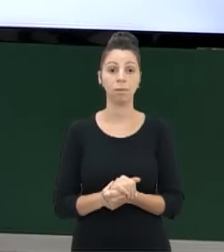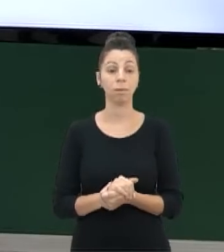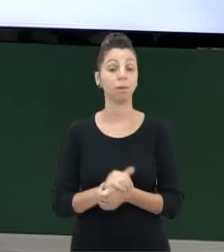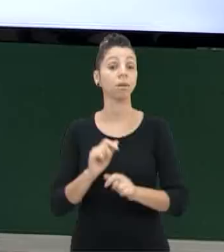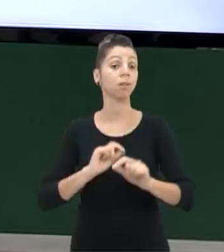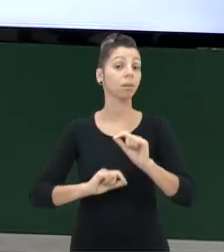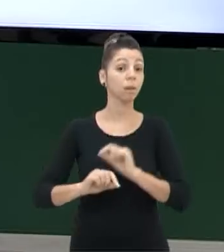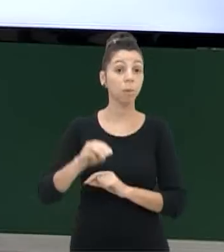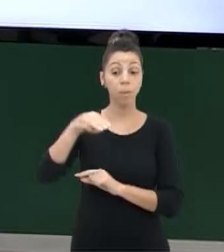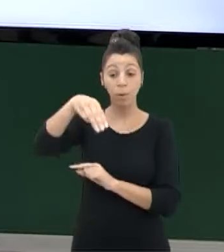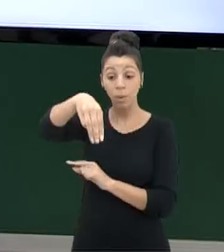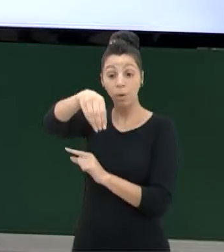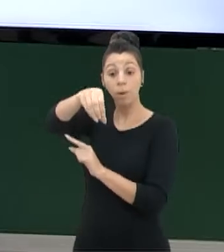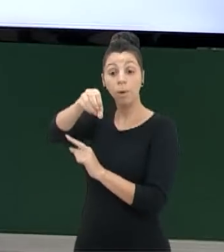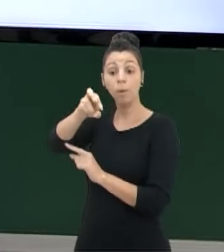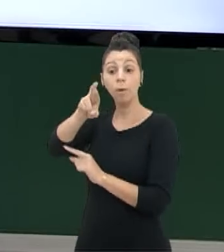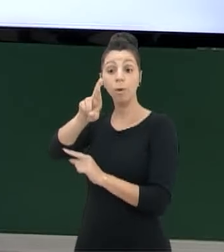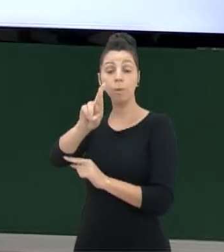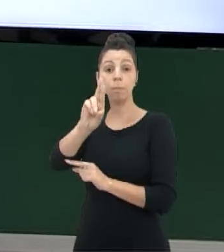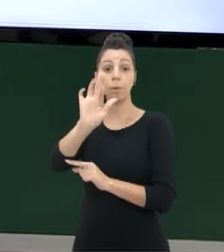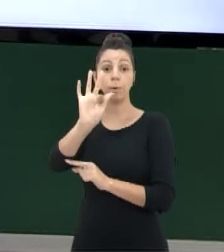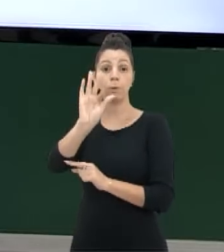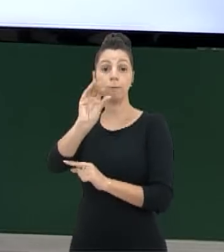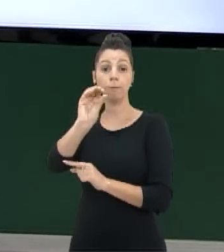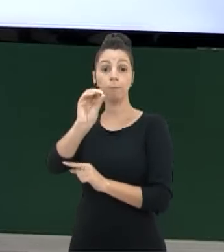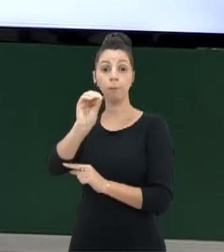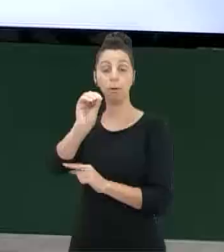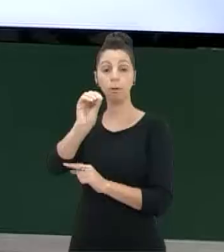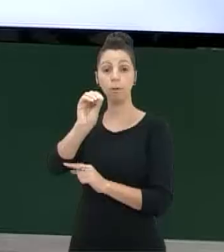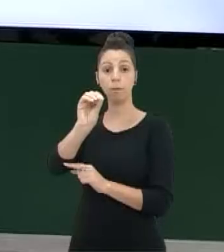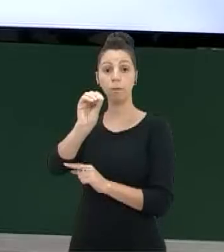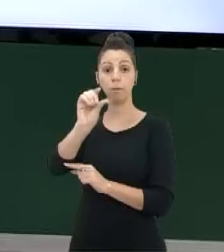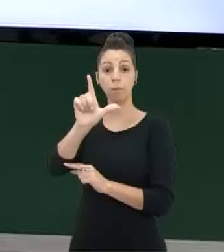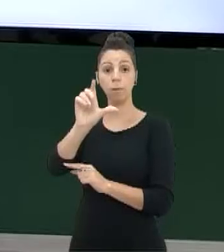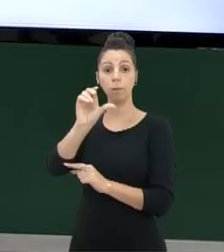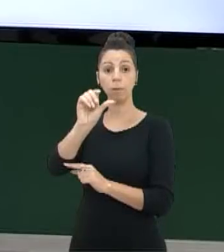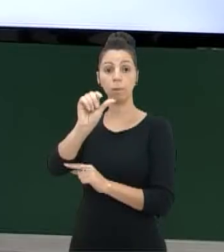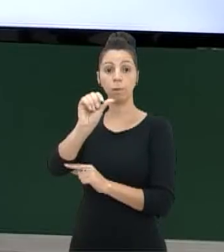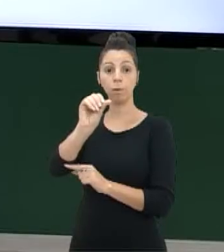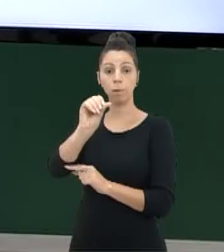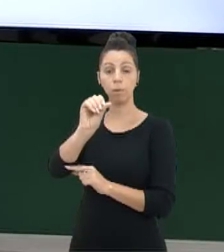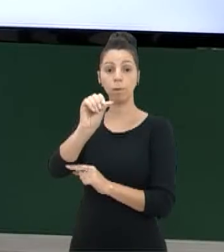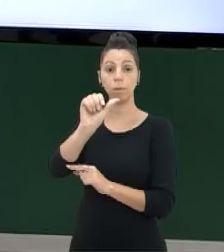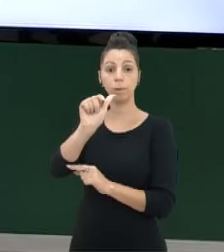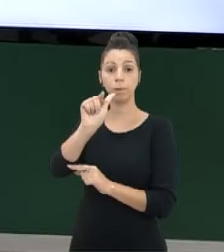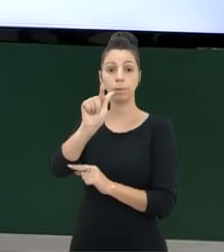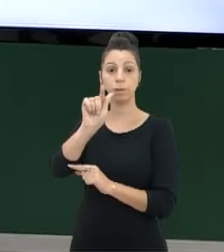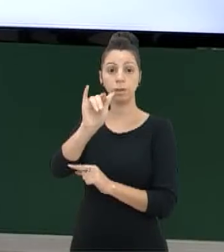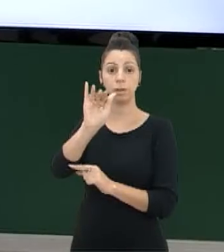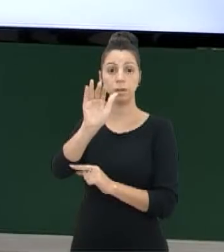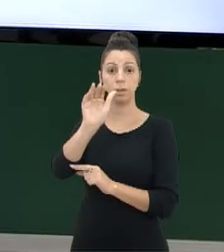morfologia estuda as classes gramaticais. Então, quando a gente está... Eles se relacionam, tá?